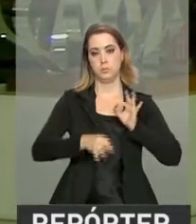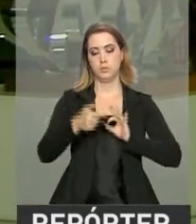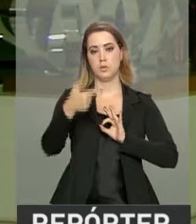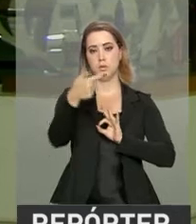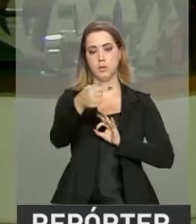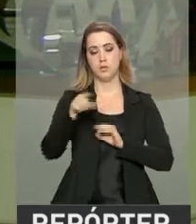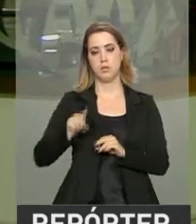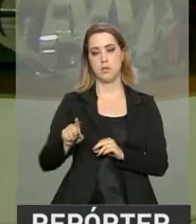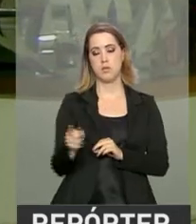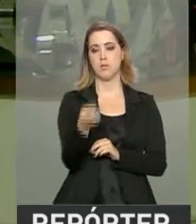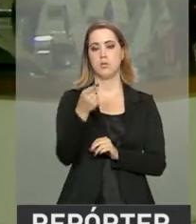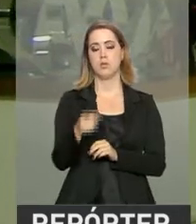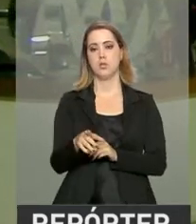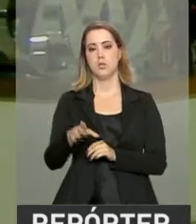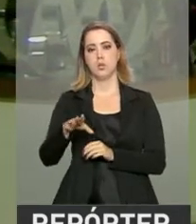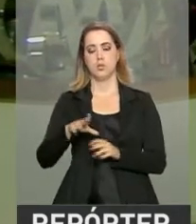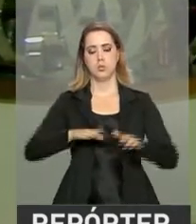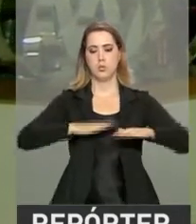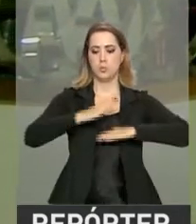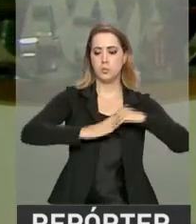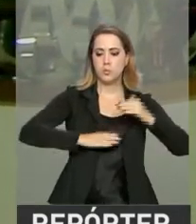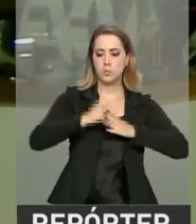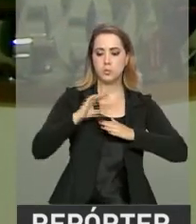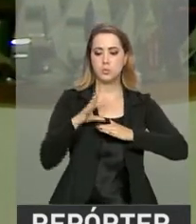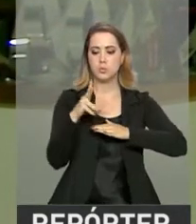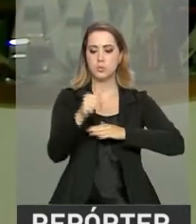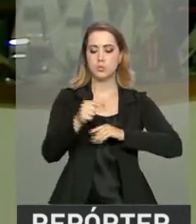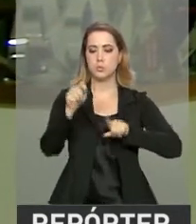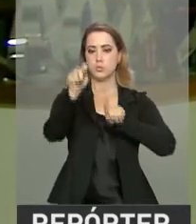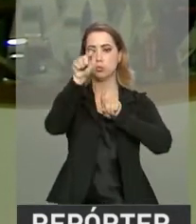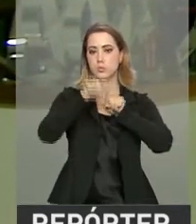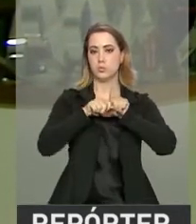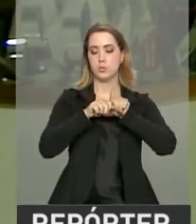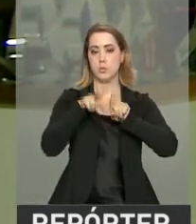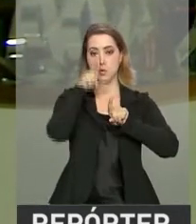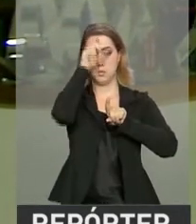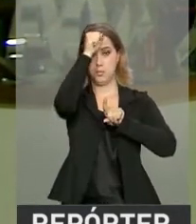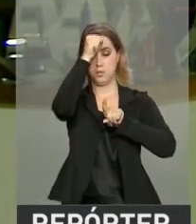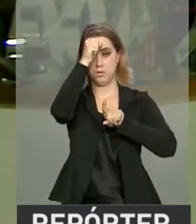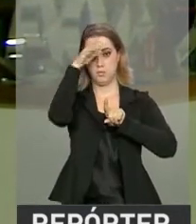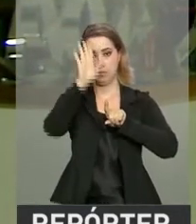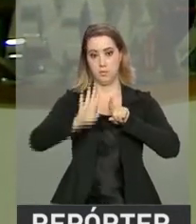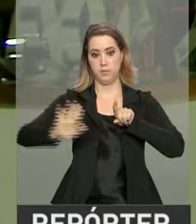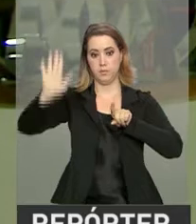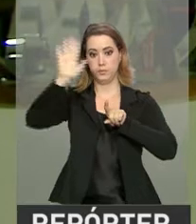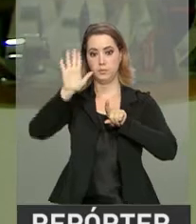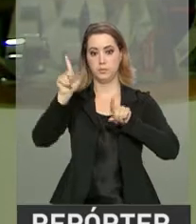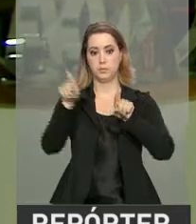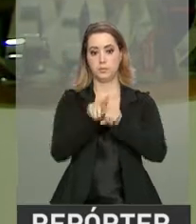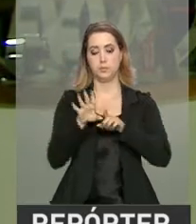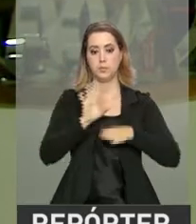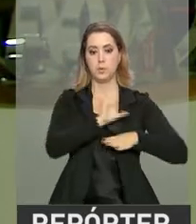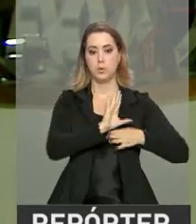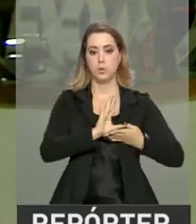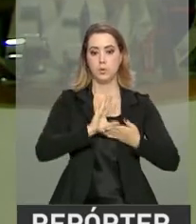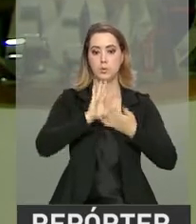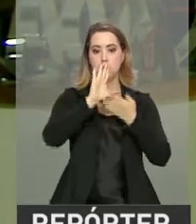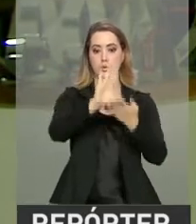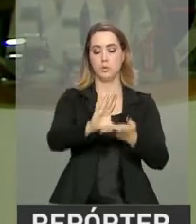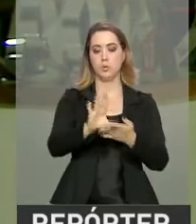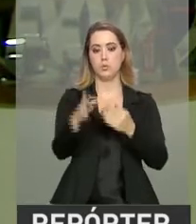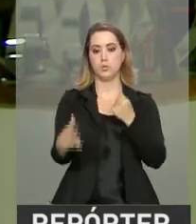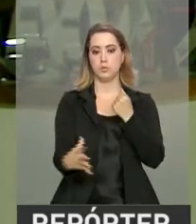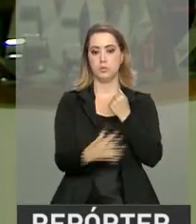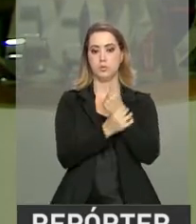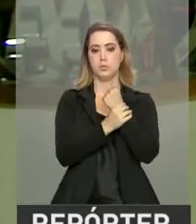todos os meses para a força nacional a força nacional é um projeto um programa de cooperação coordenado pela secretaria